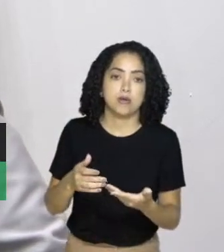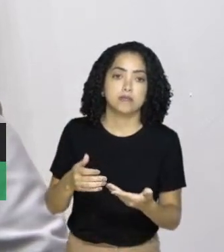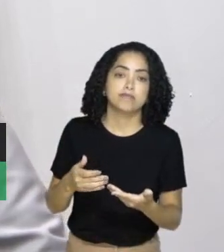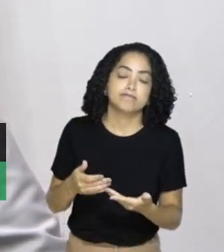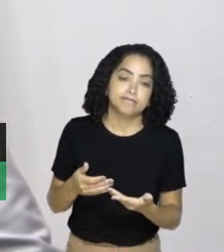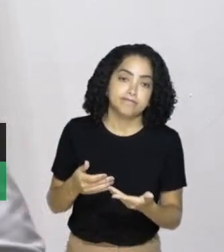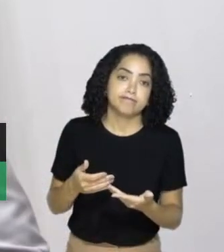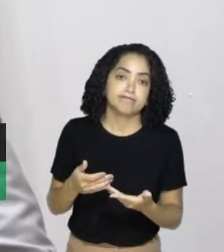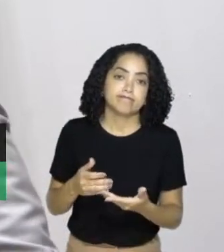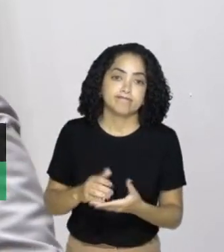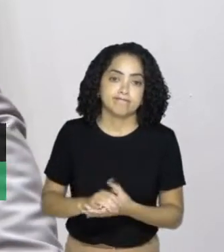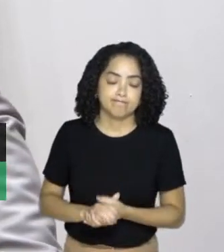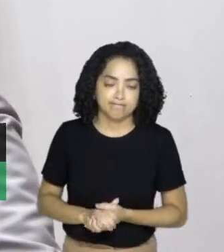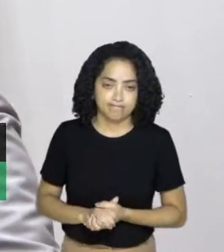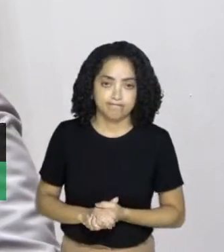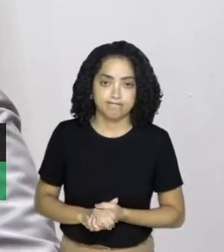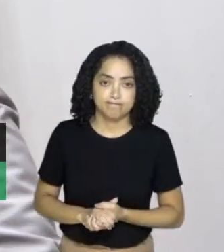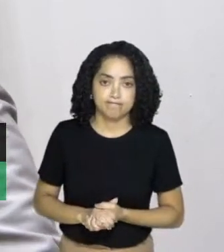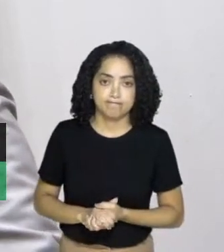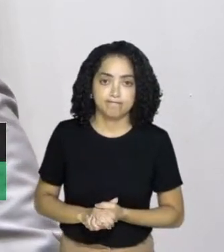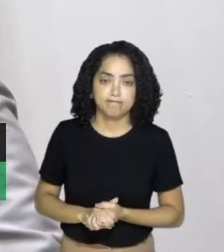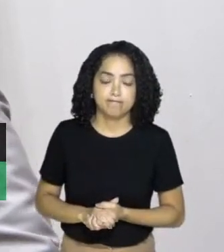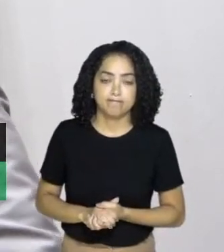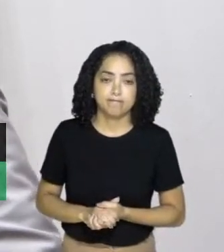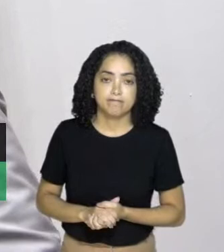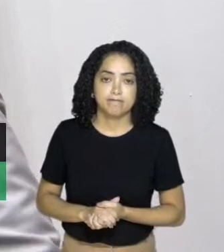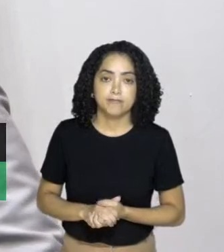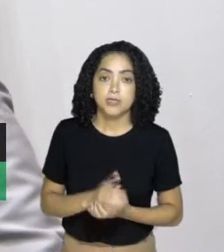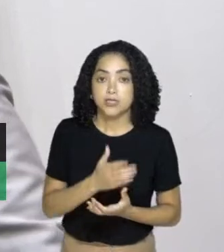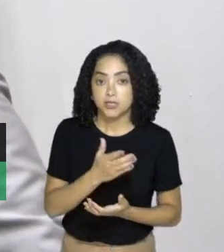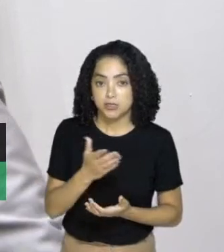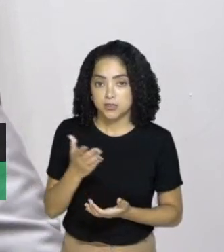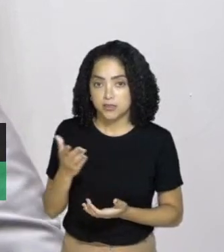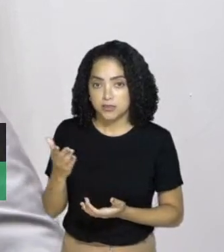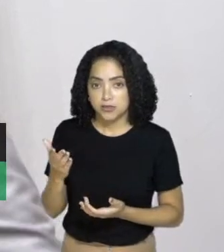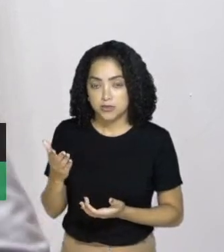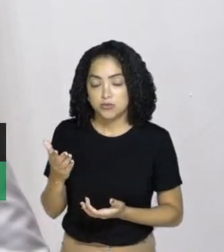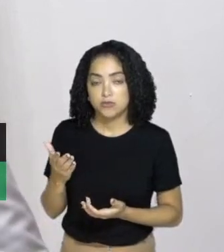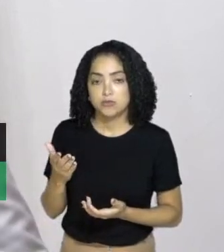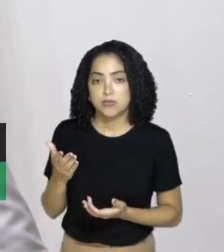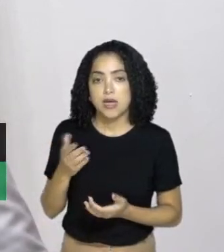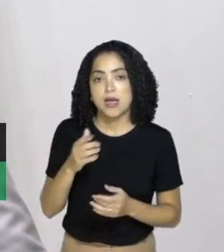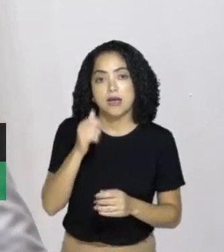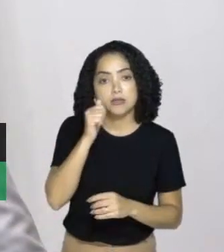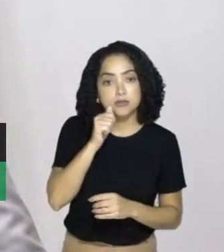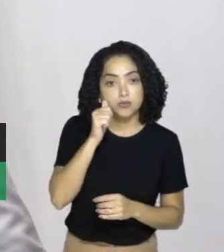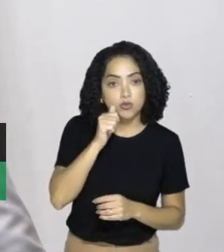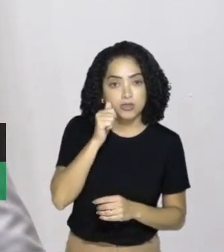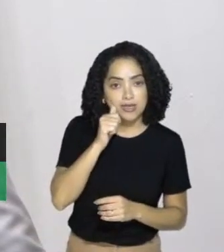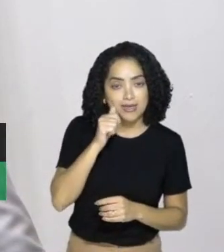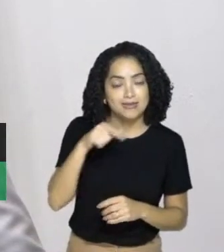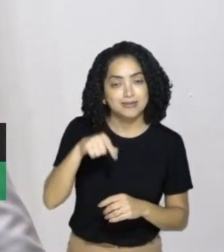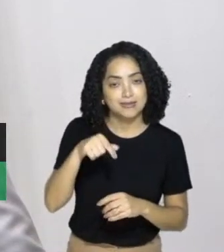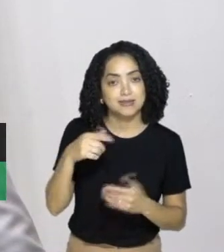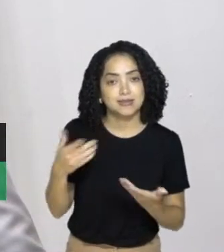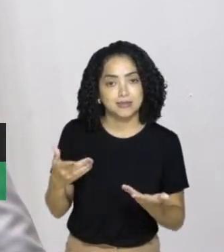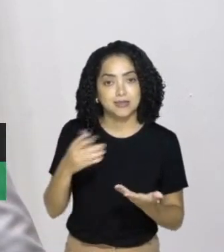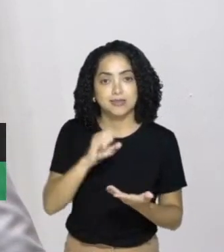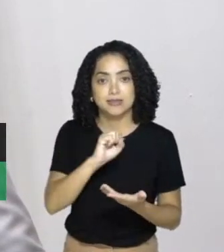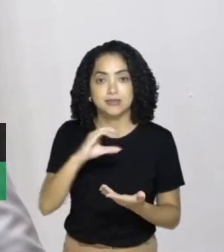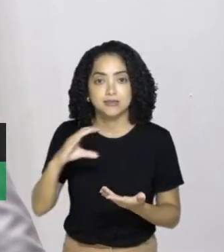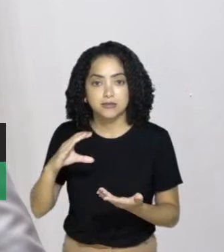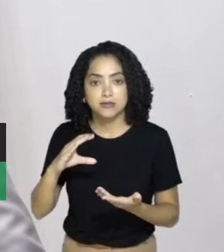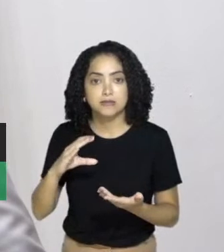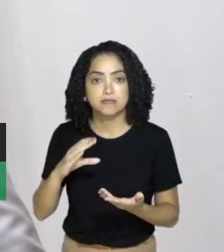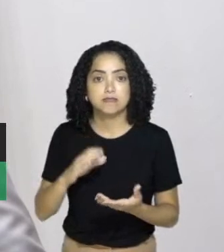o mal feito e a má vontade. Então, minhas mulheres de Santa Catarina, eu tenho um sentimento de